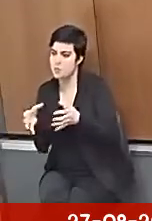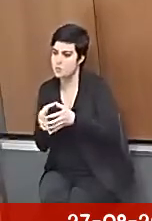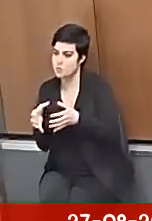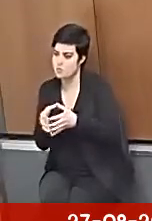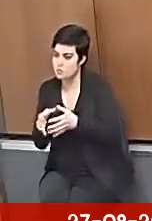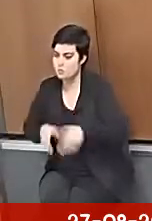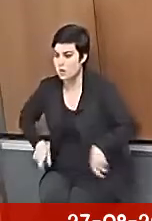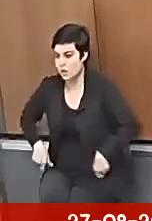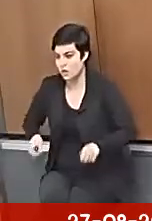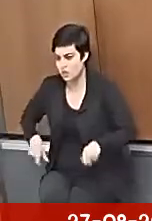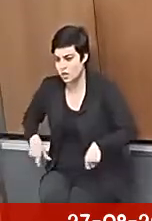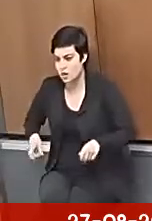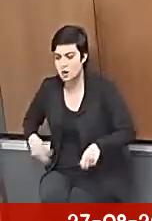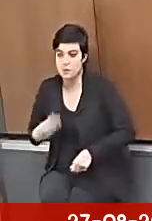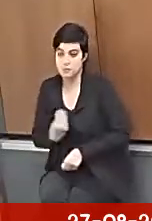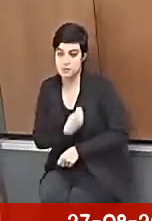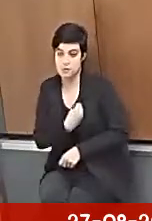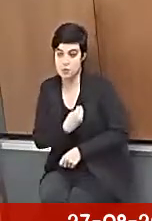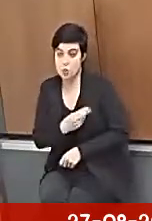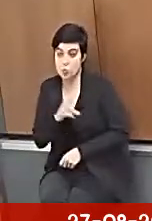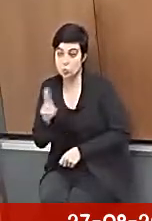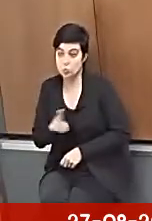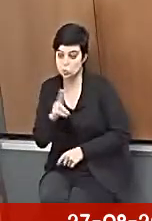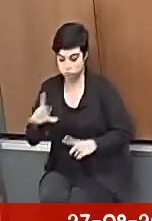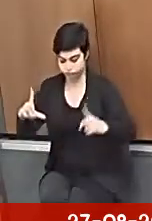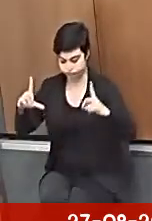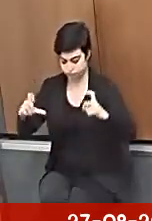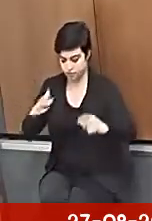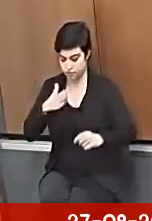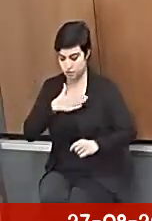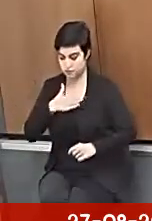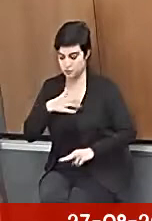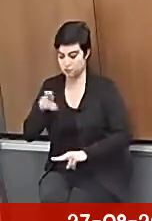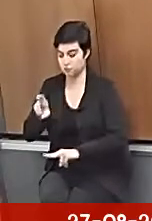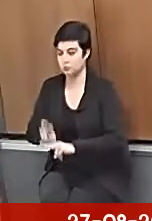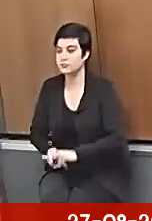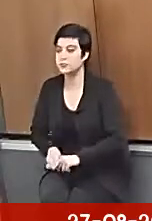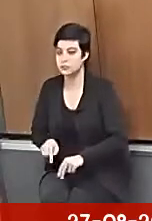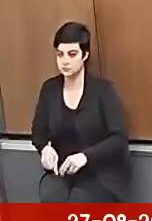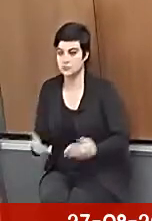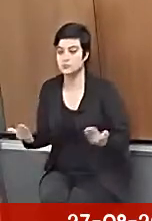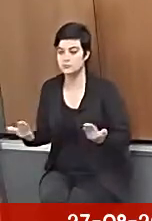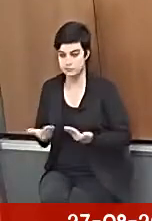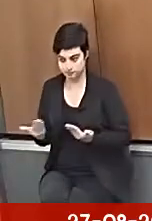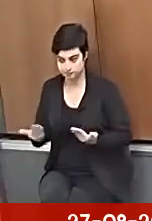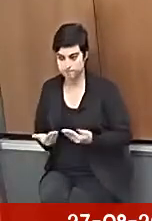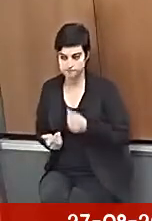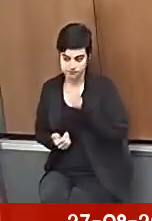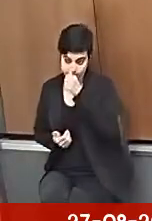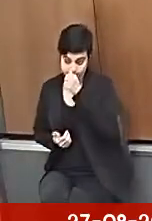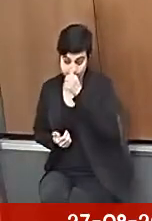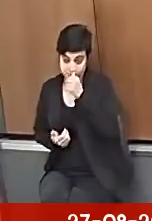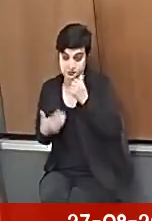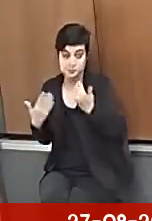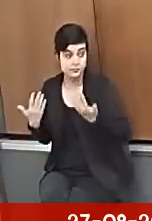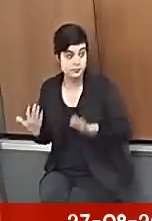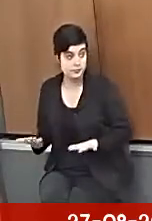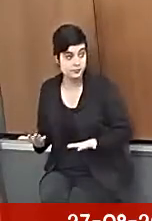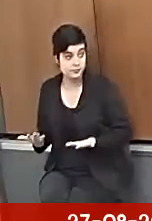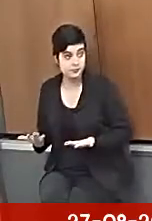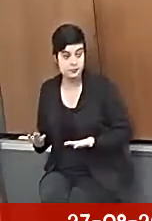por 8 mais usando nossa imagem é a mesma coisa que todos vocês estão fazendo aqui hoje então é o seguinte